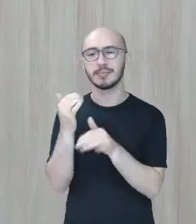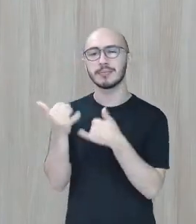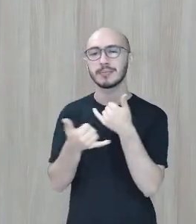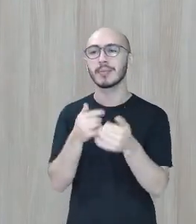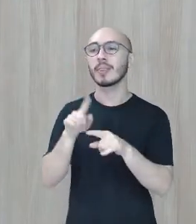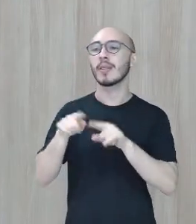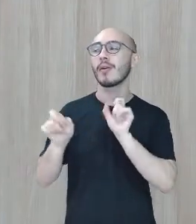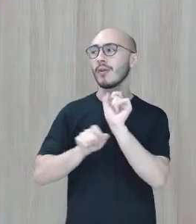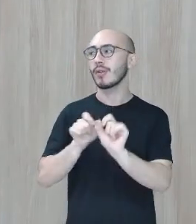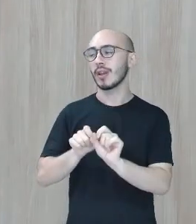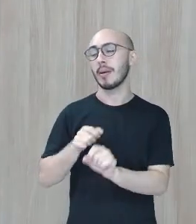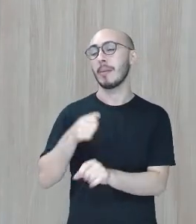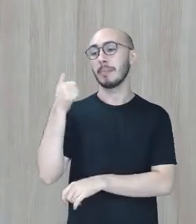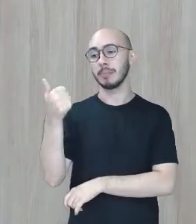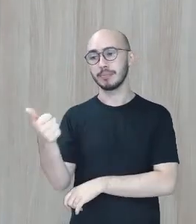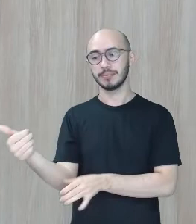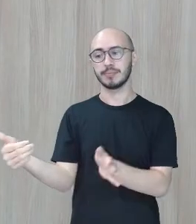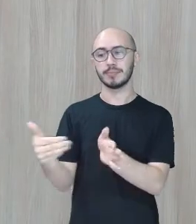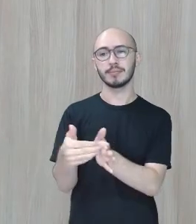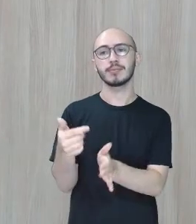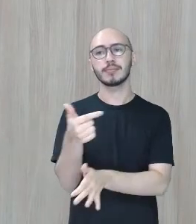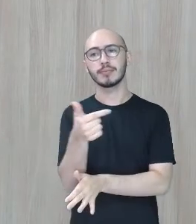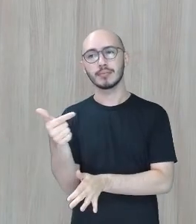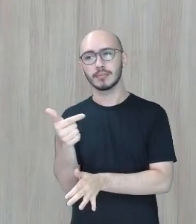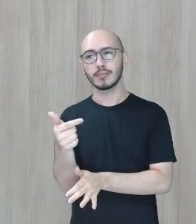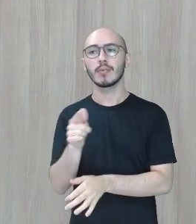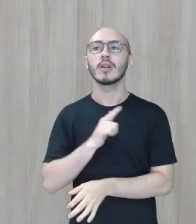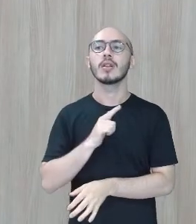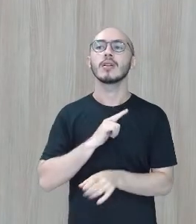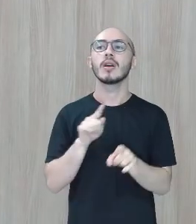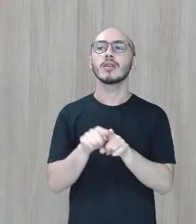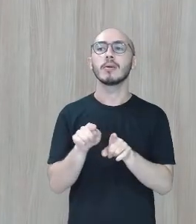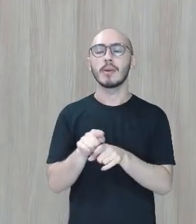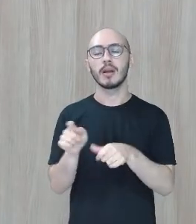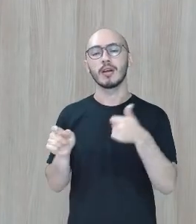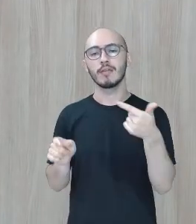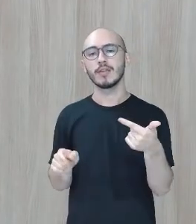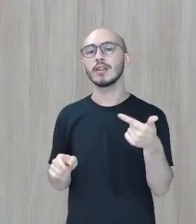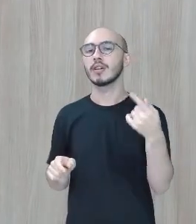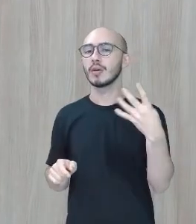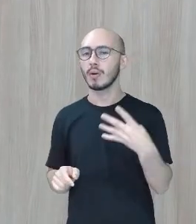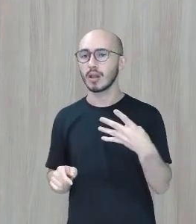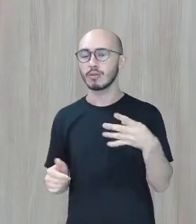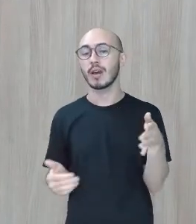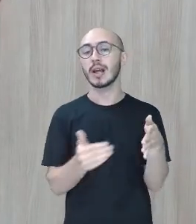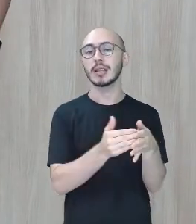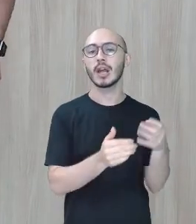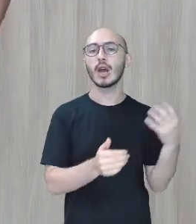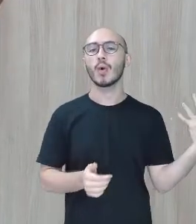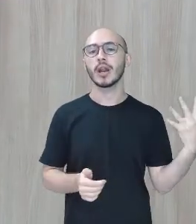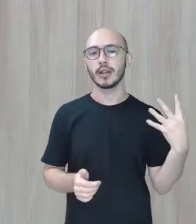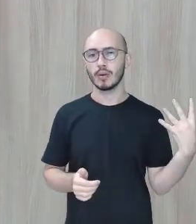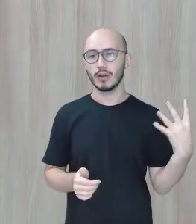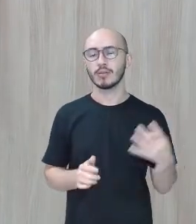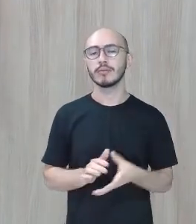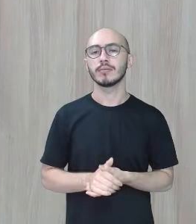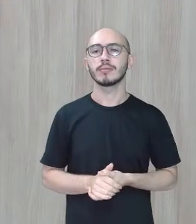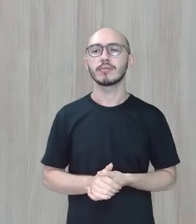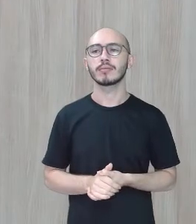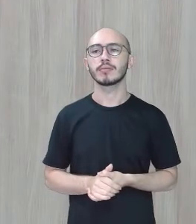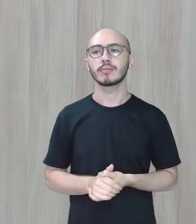até o 22, certo? E a gente tem aqui, ó, do 24 até o 44, certo? Então,